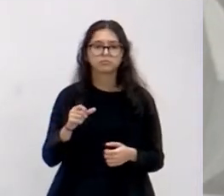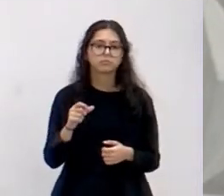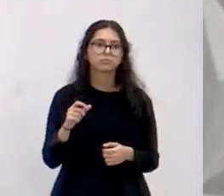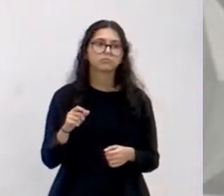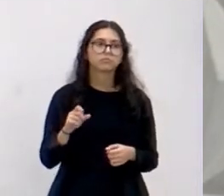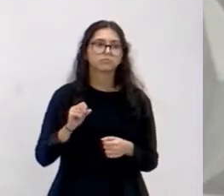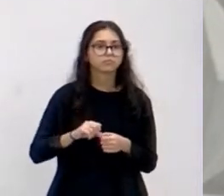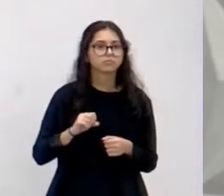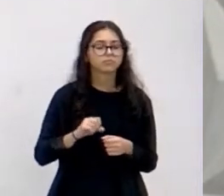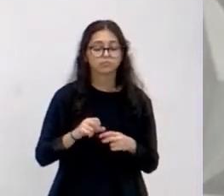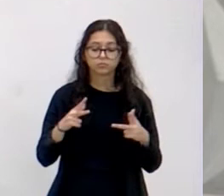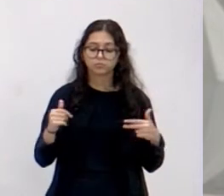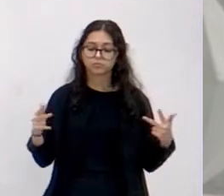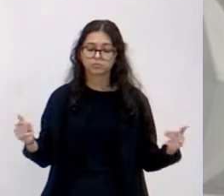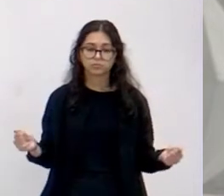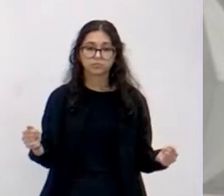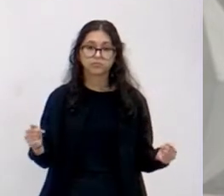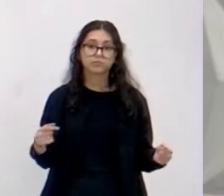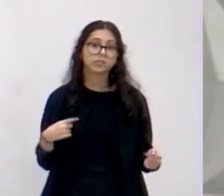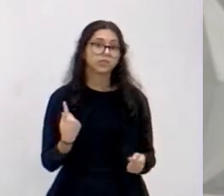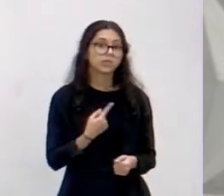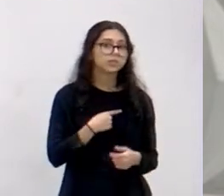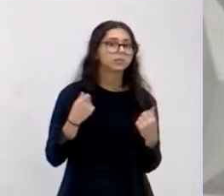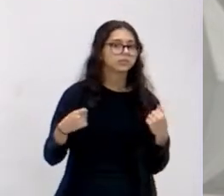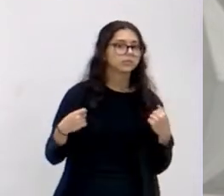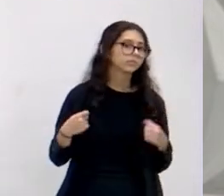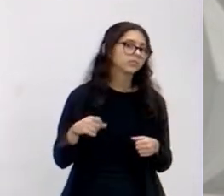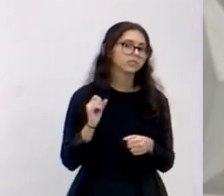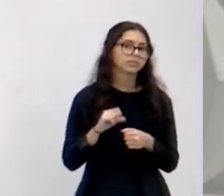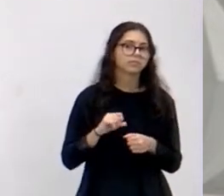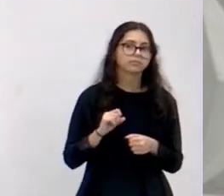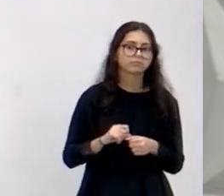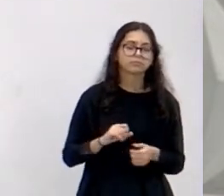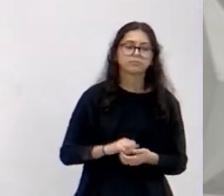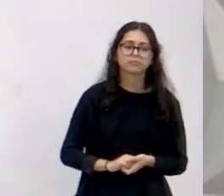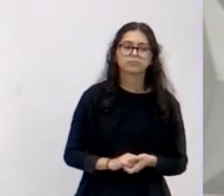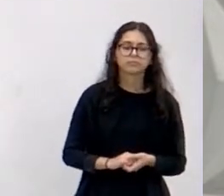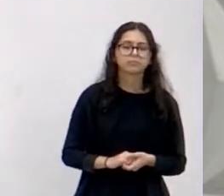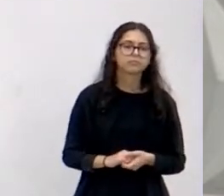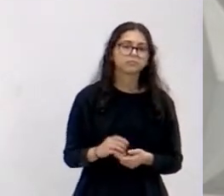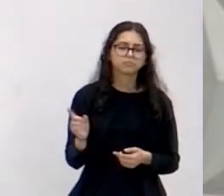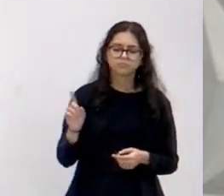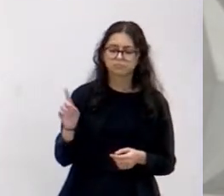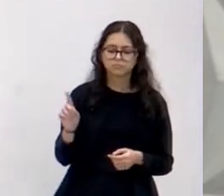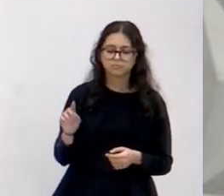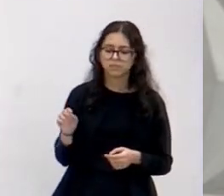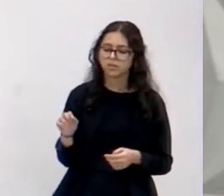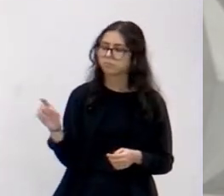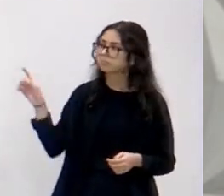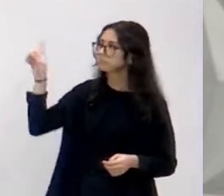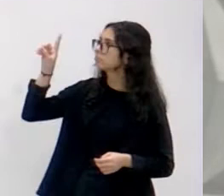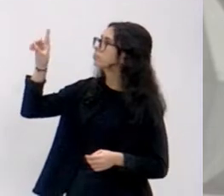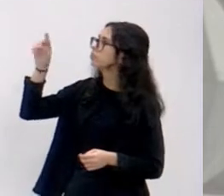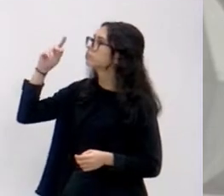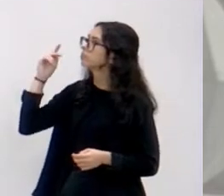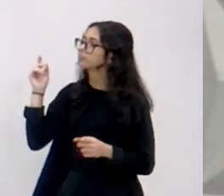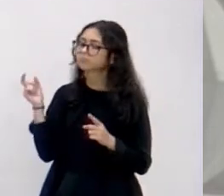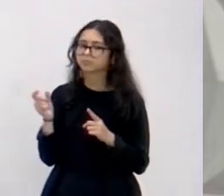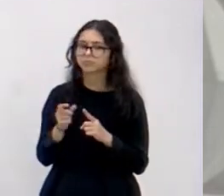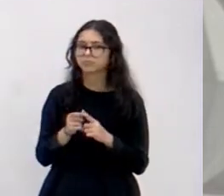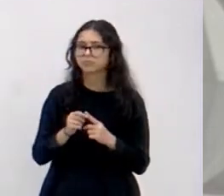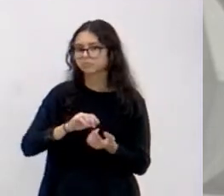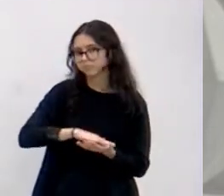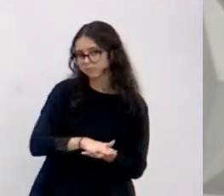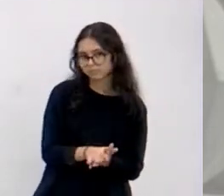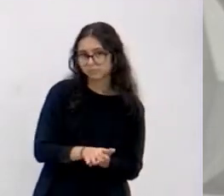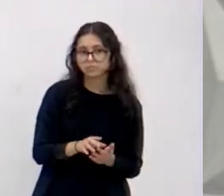isso não invalida a palavra de Deus isso não invalidou e não vai invalidar a palavra de Elias aquela